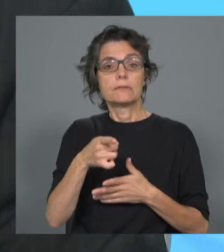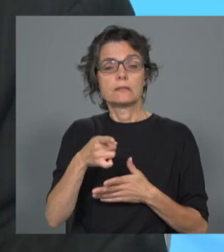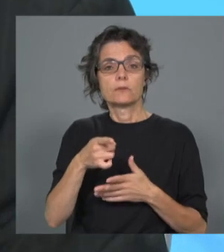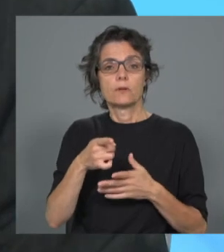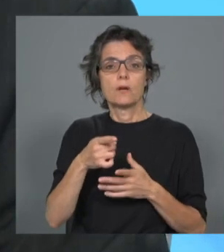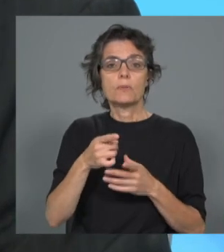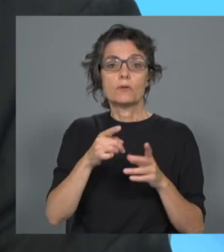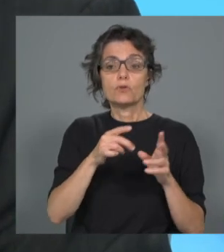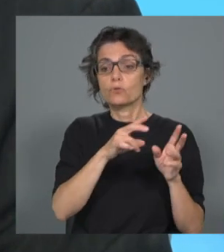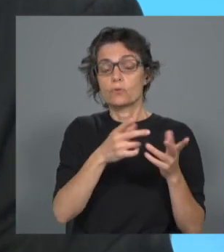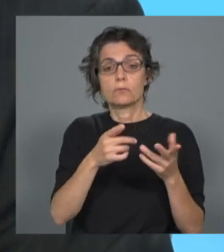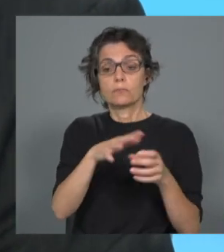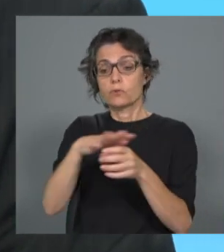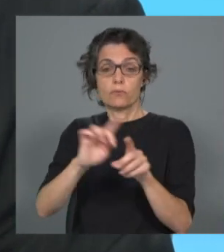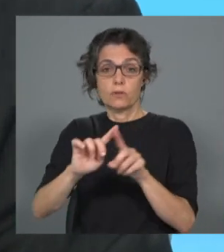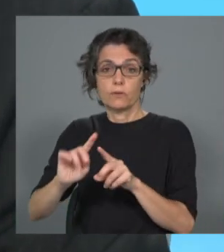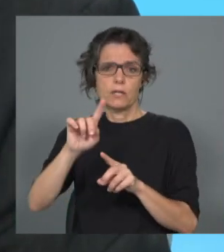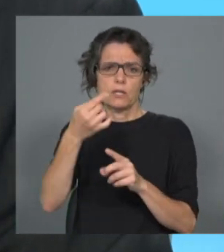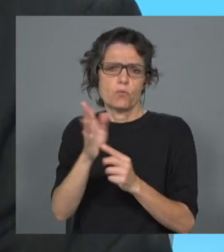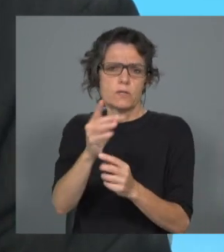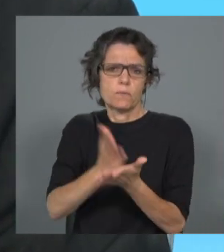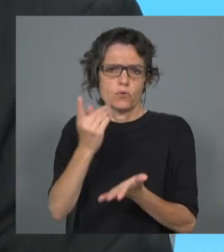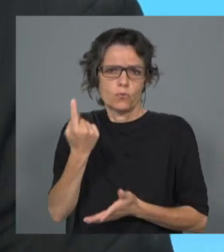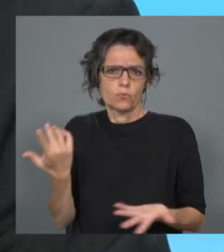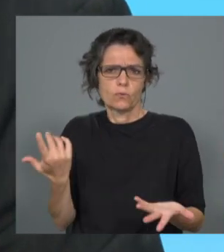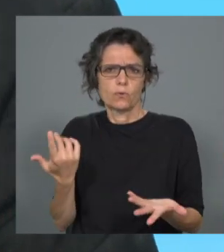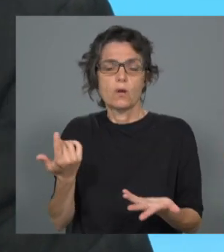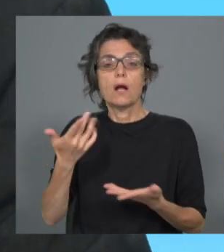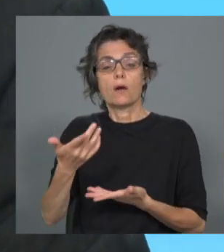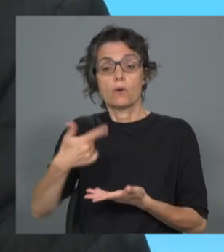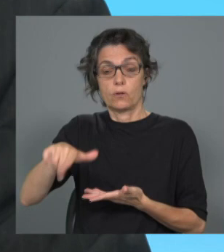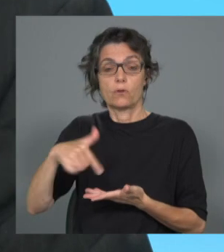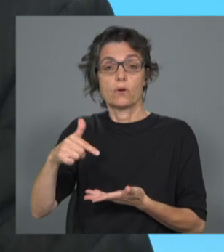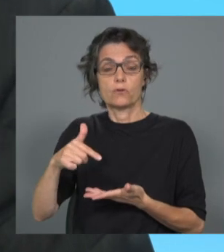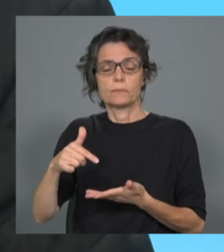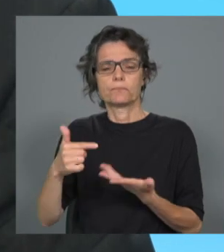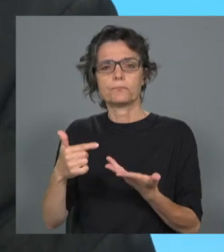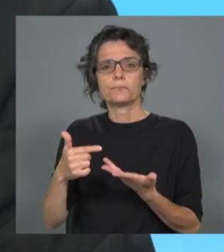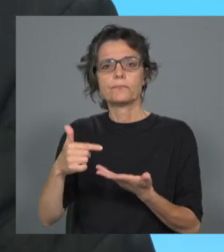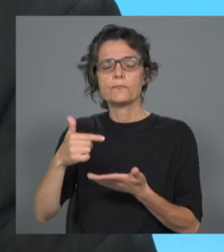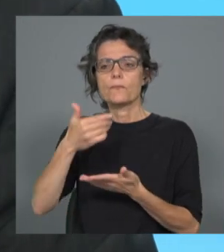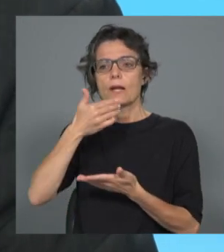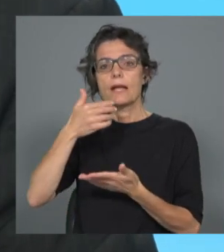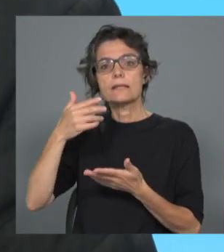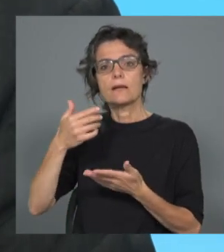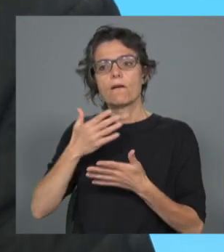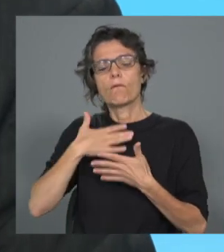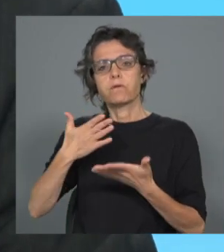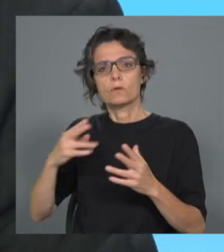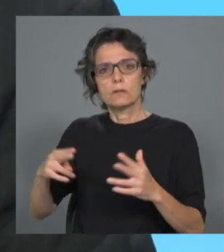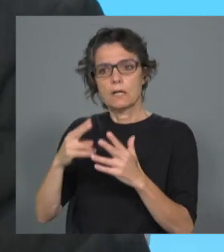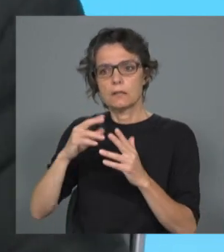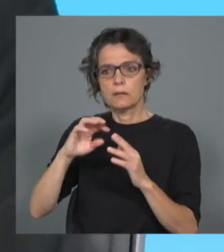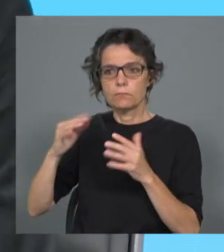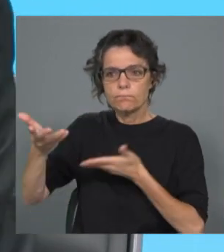claro. A questão da sinodalidade neste momento, o que vai exatamente exigir, portanto, por um lado é sem